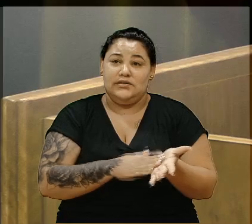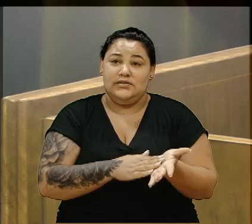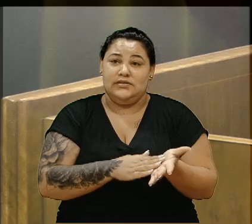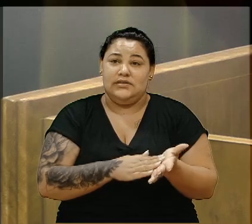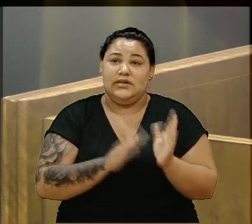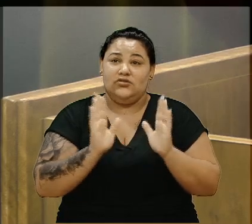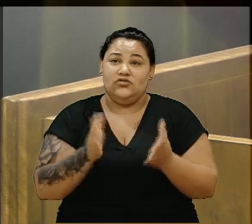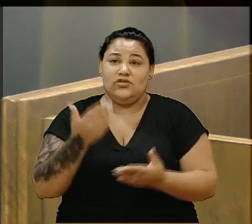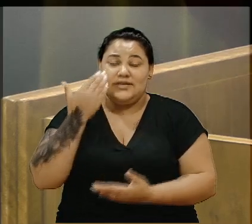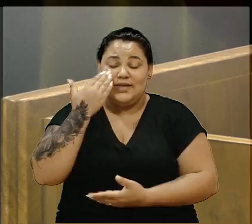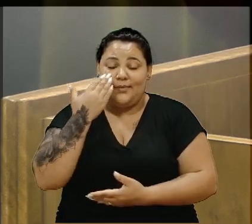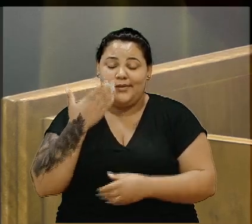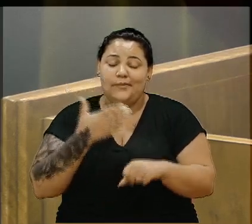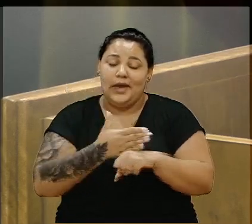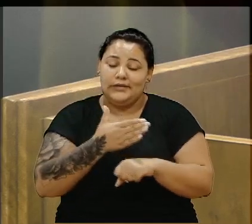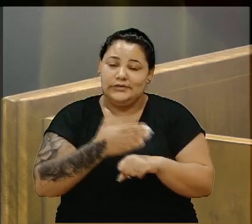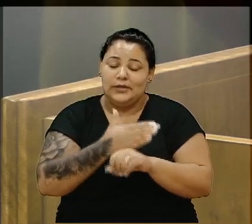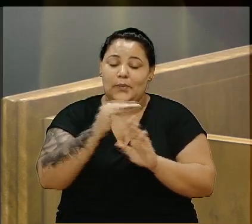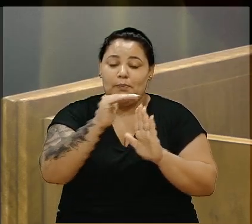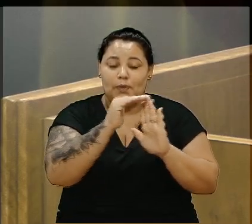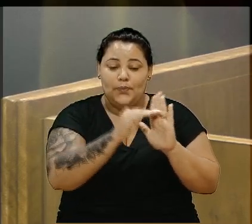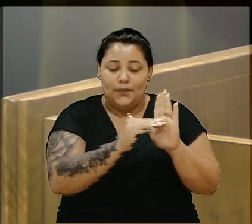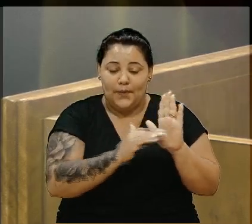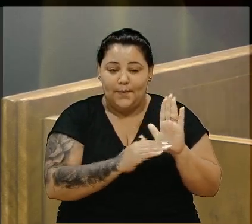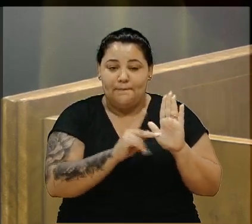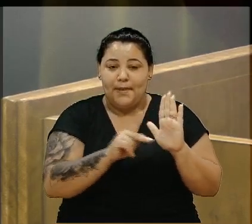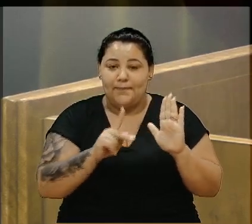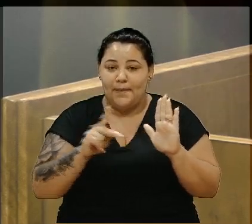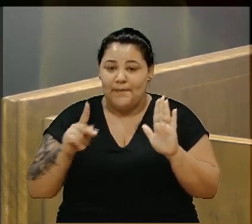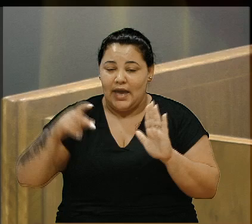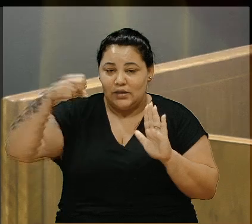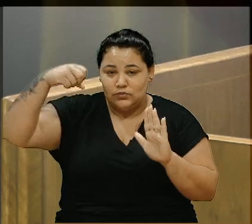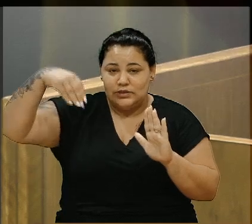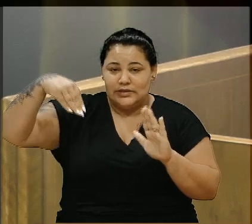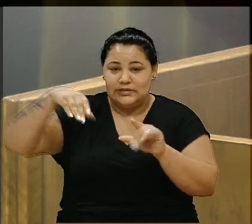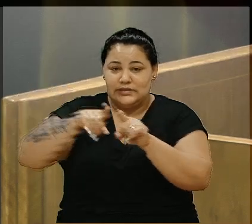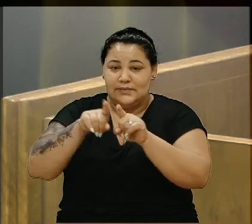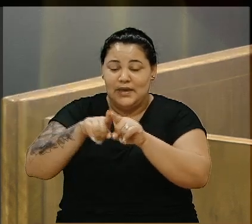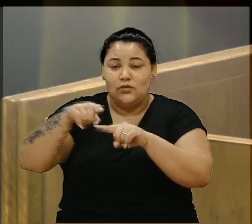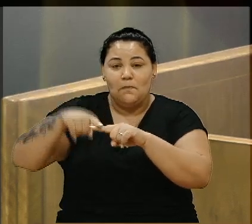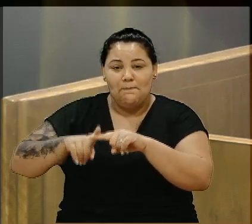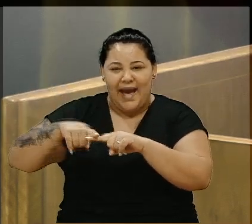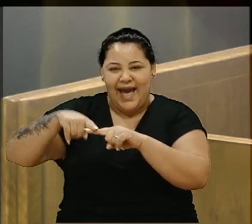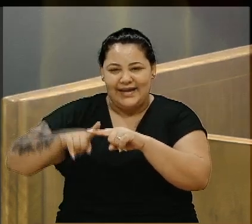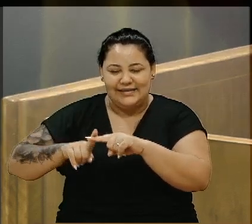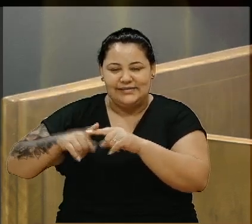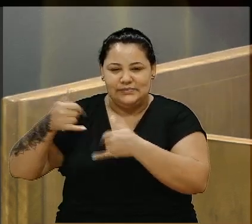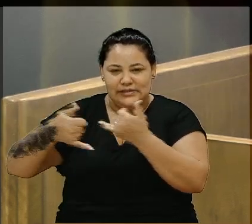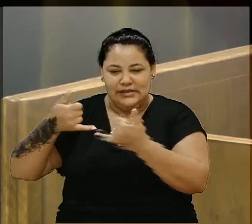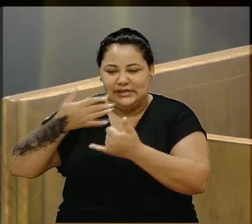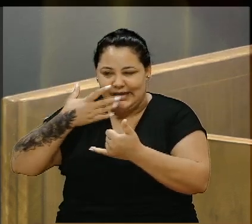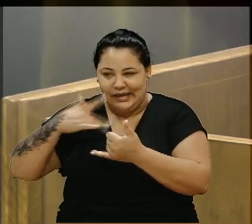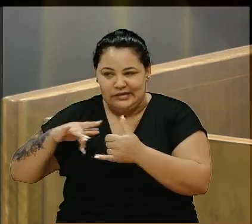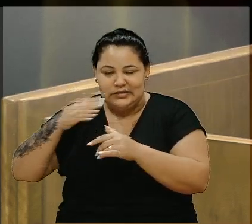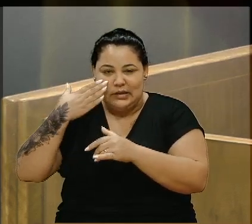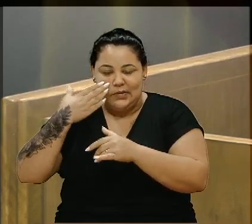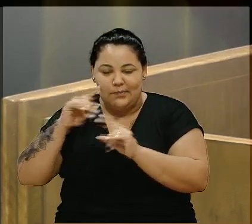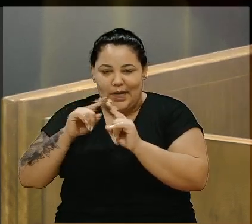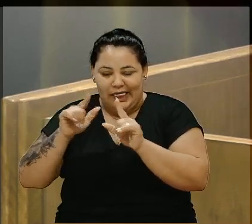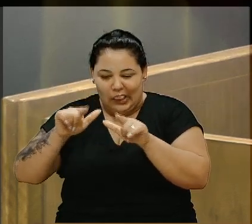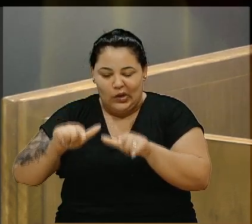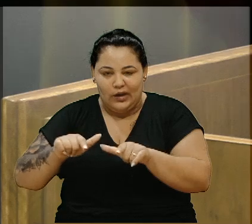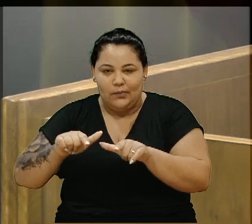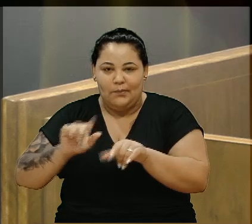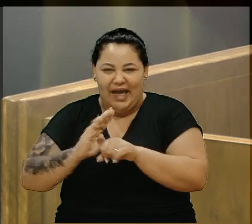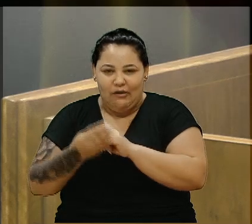que já está no cronograma da PPP, da iluminação, a questão dos parques, mas talvez a gente tenha que mudar um pouquinho o cronograma